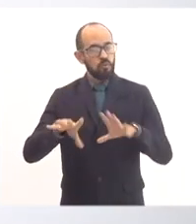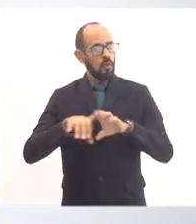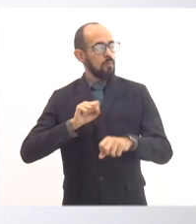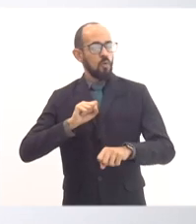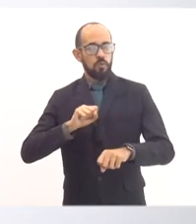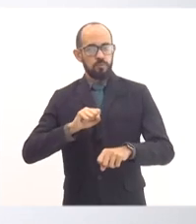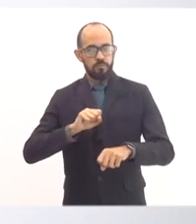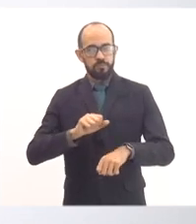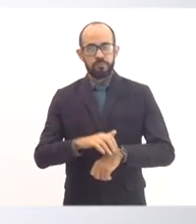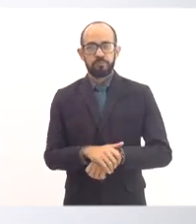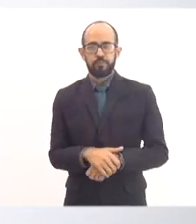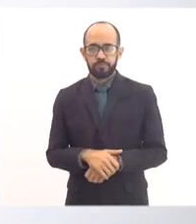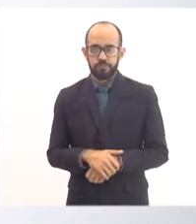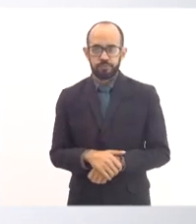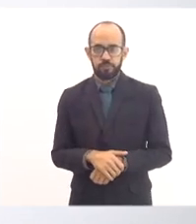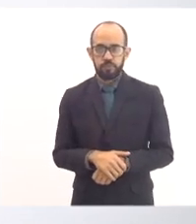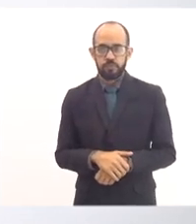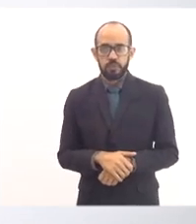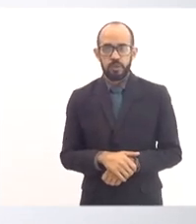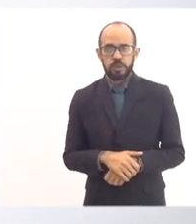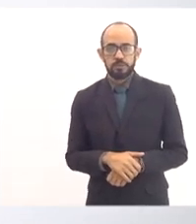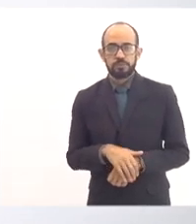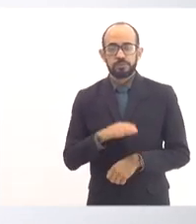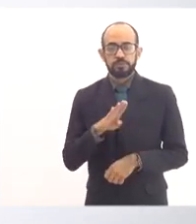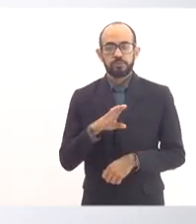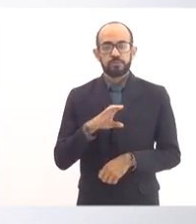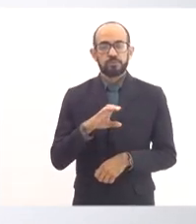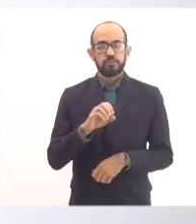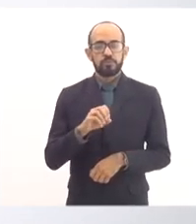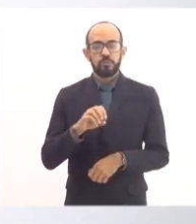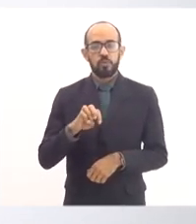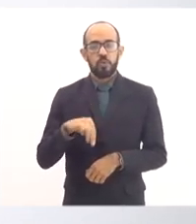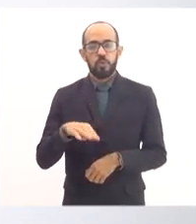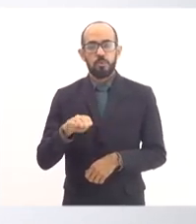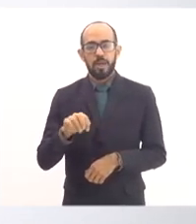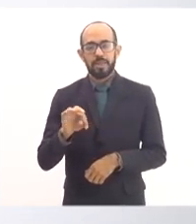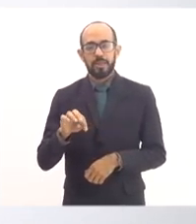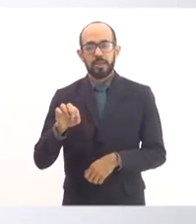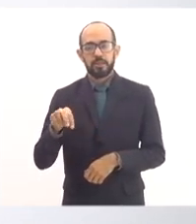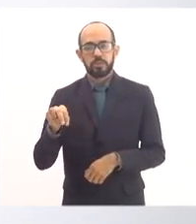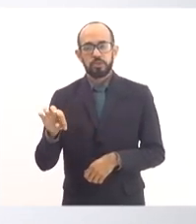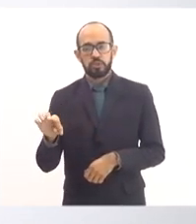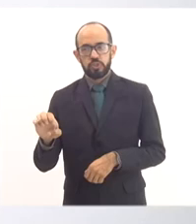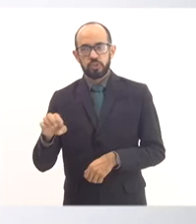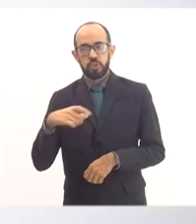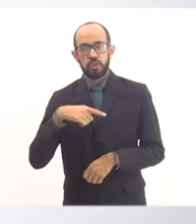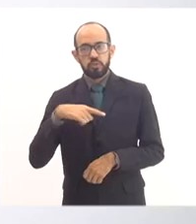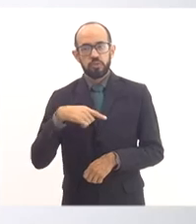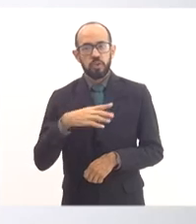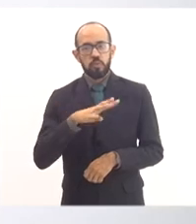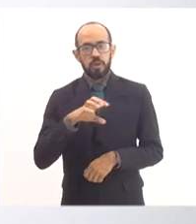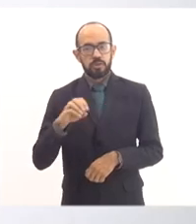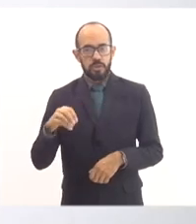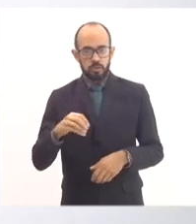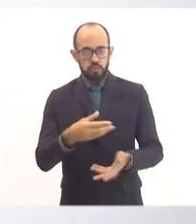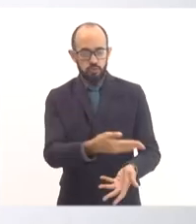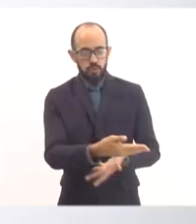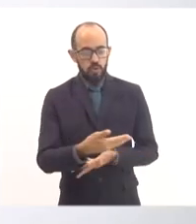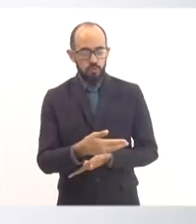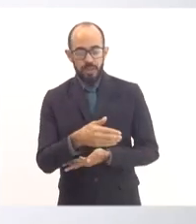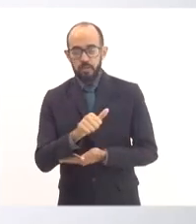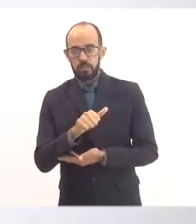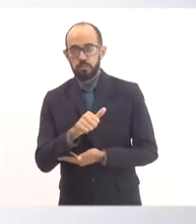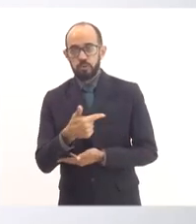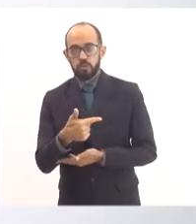Tá? De combatente, eu tinha 400, foram convocados 1.200, e nesse apanhado